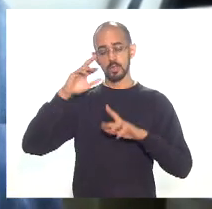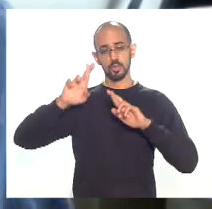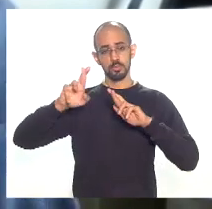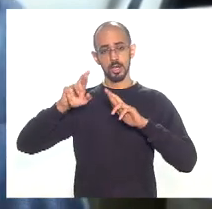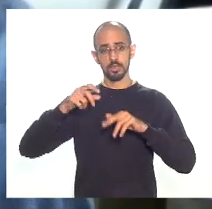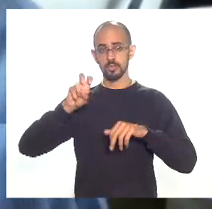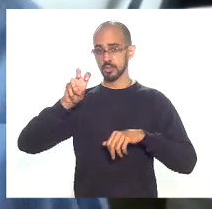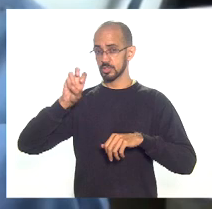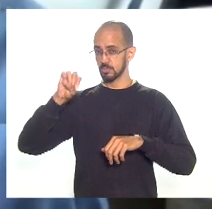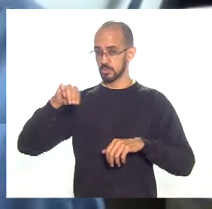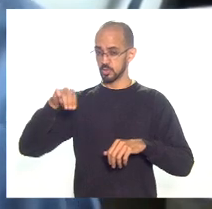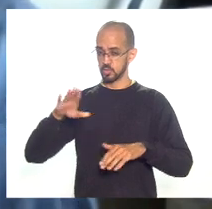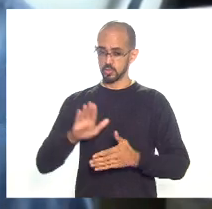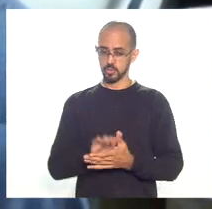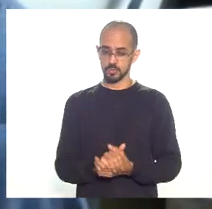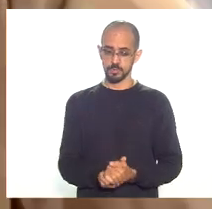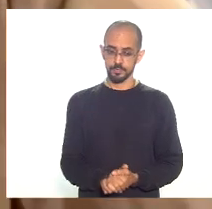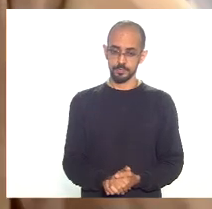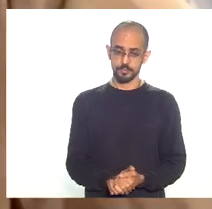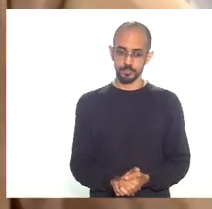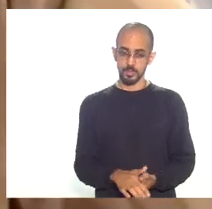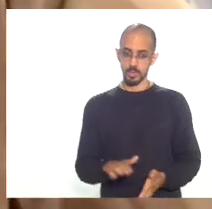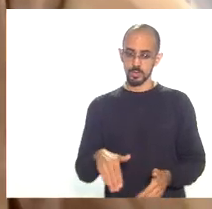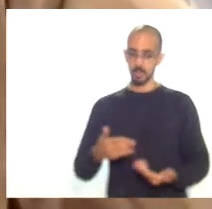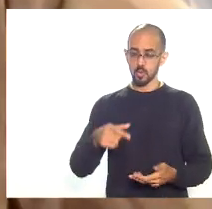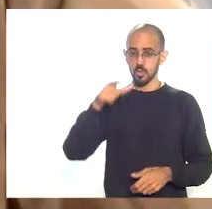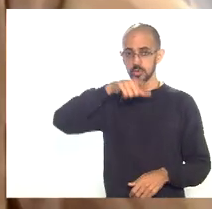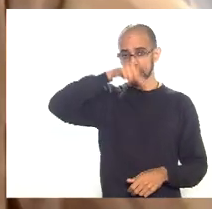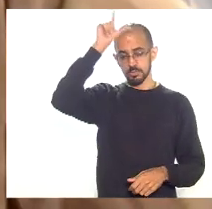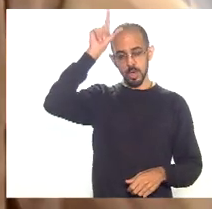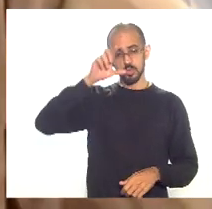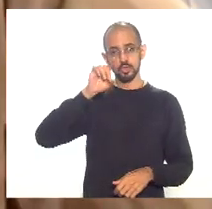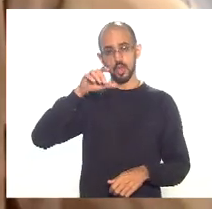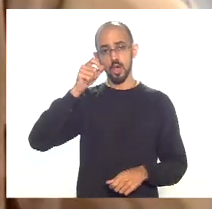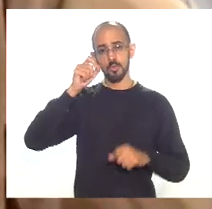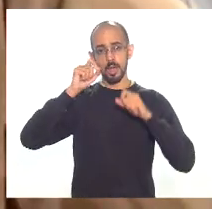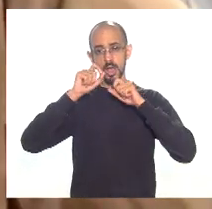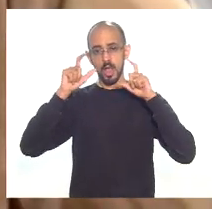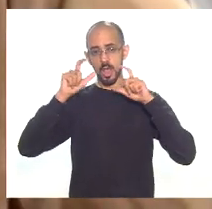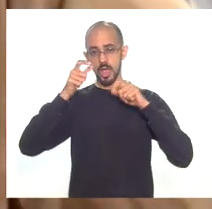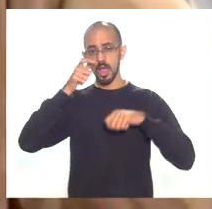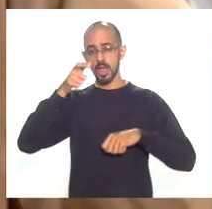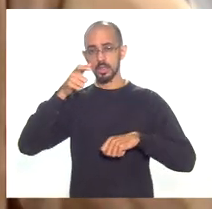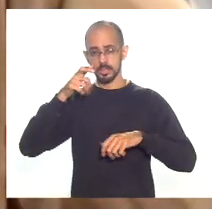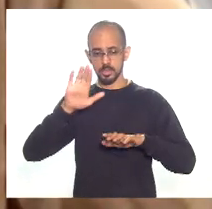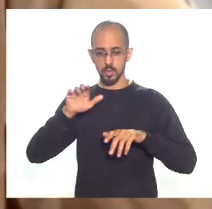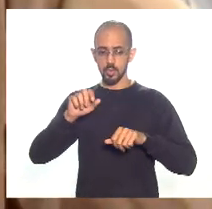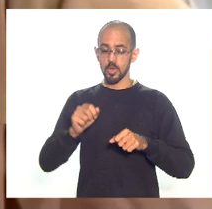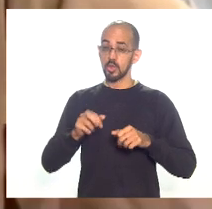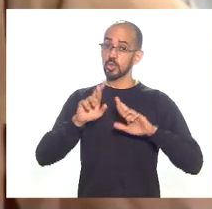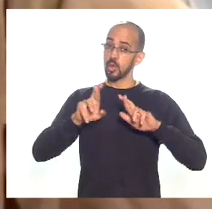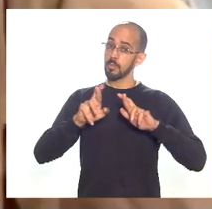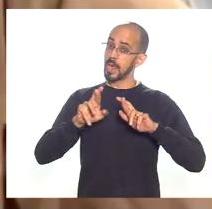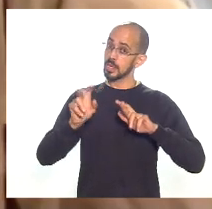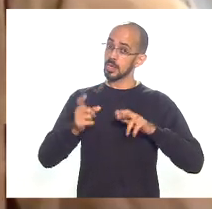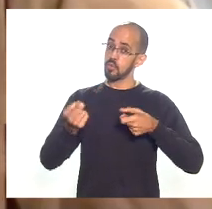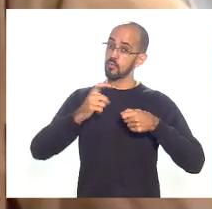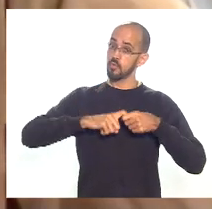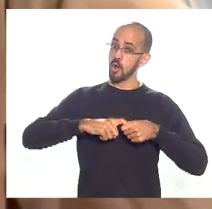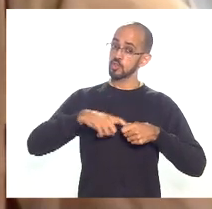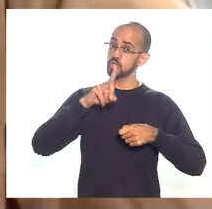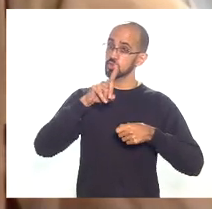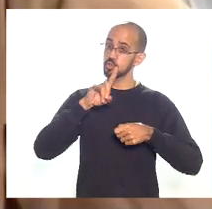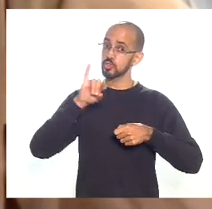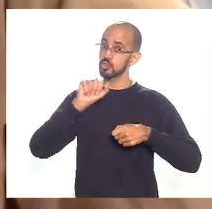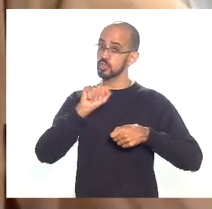minutos deputado Luiz Paulo apenas uma observação né espero não reviver os dias difíceis que